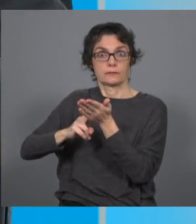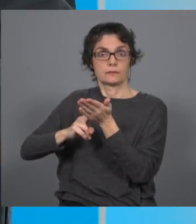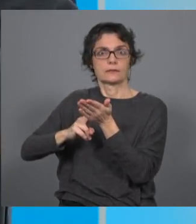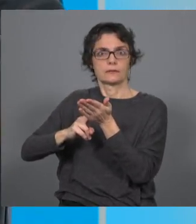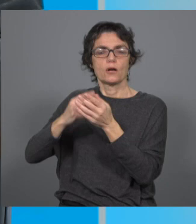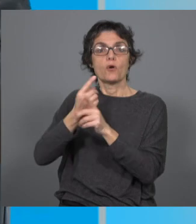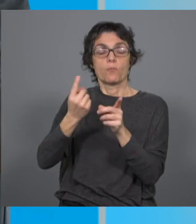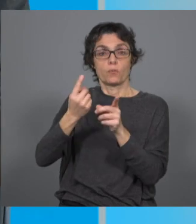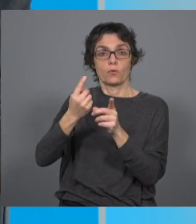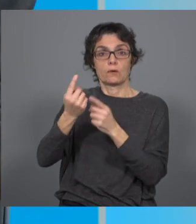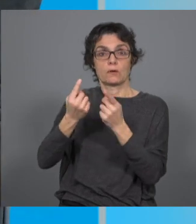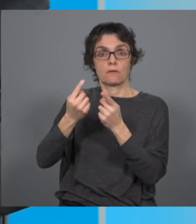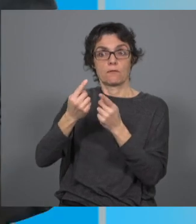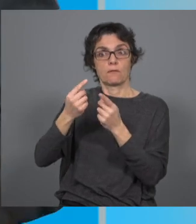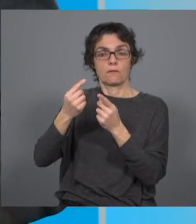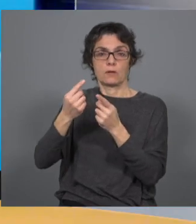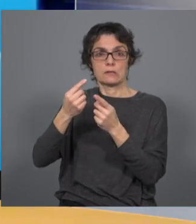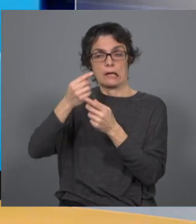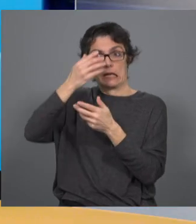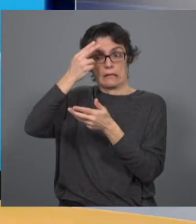esta verdade possa perturbar os outros.